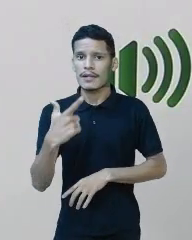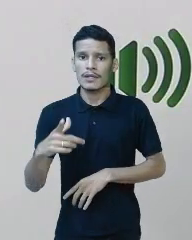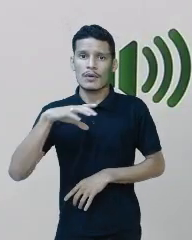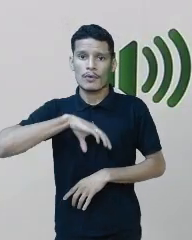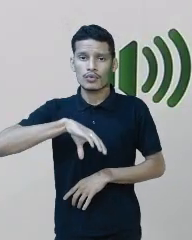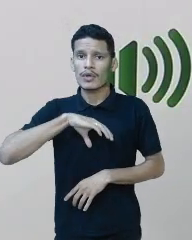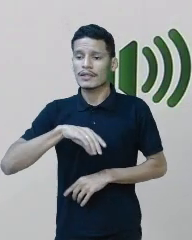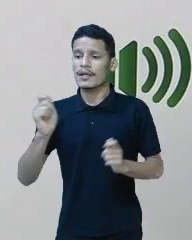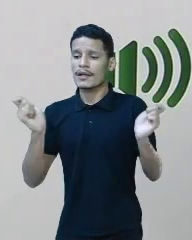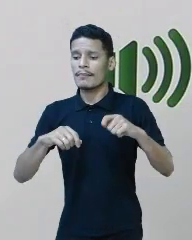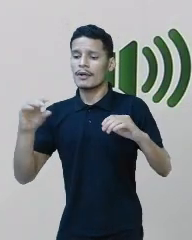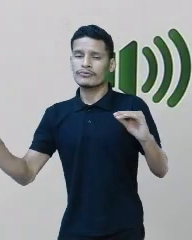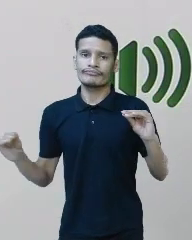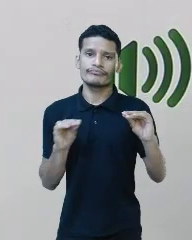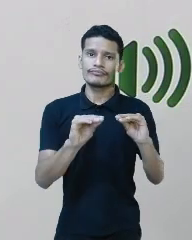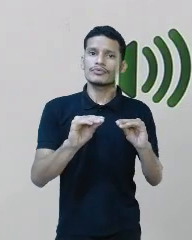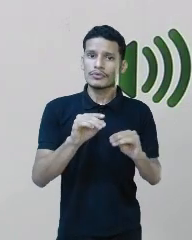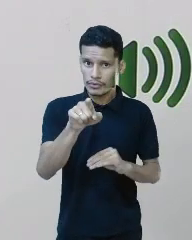Vamos pensar?